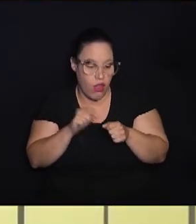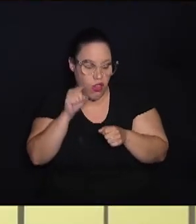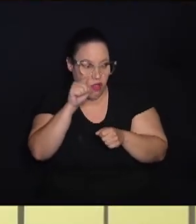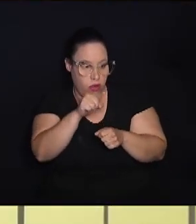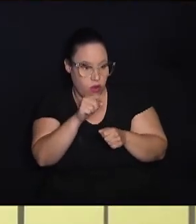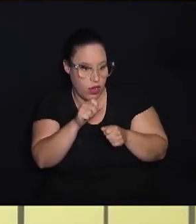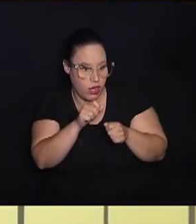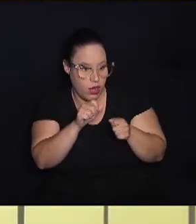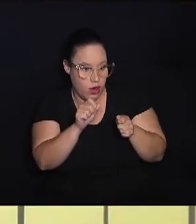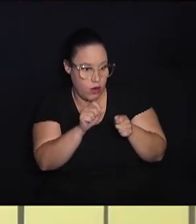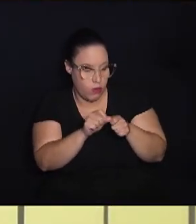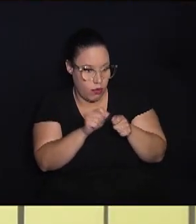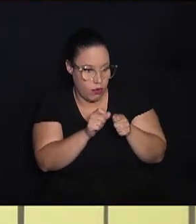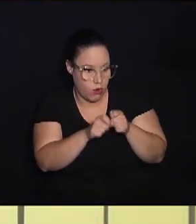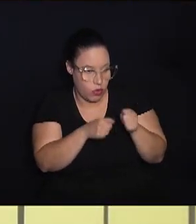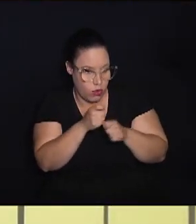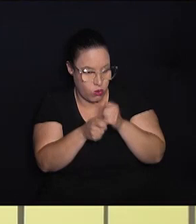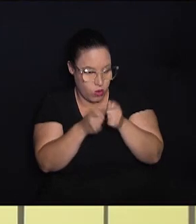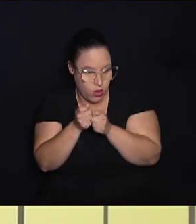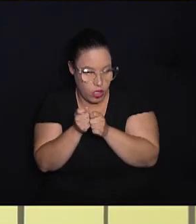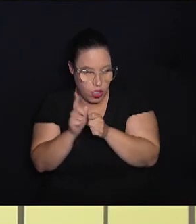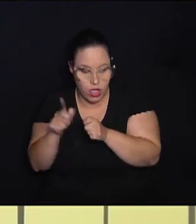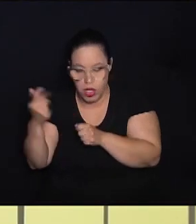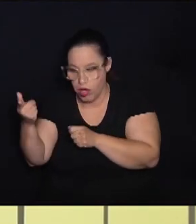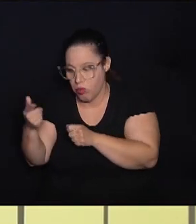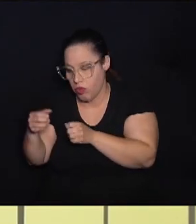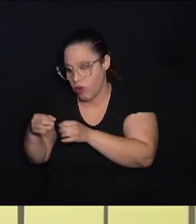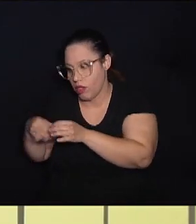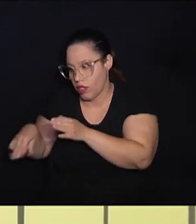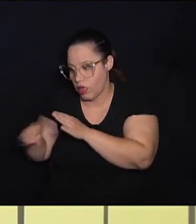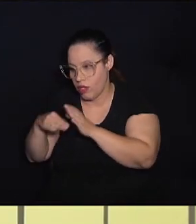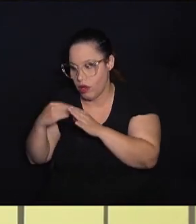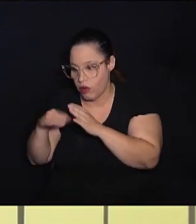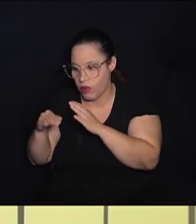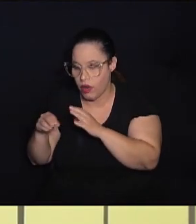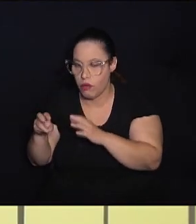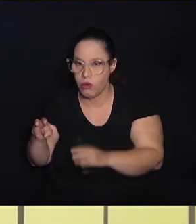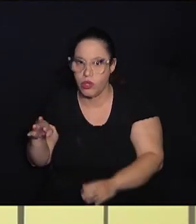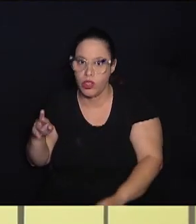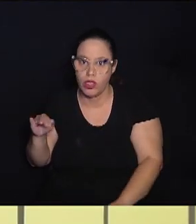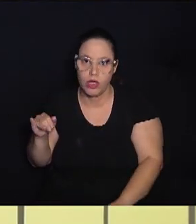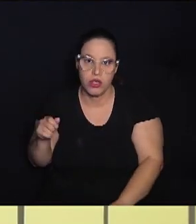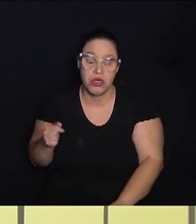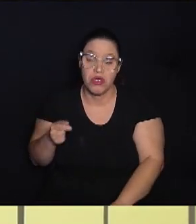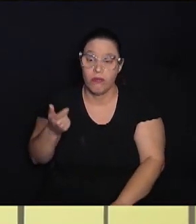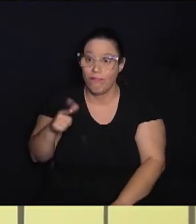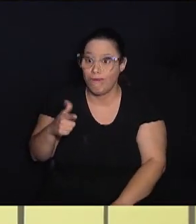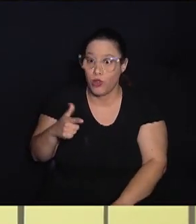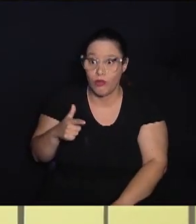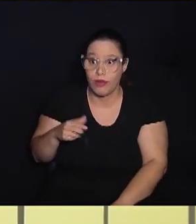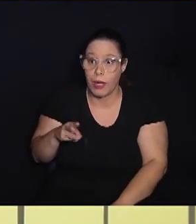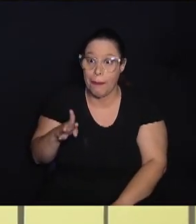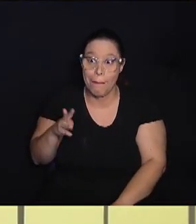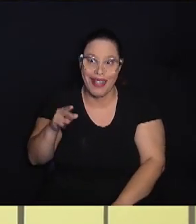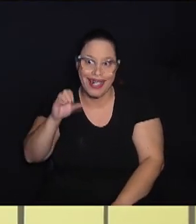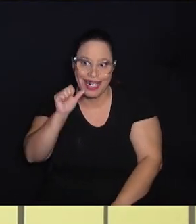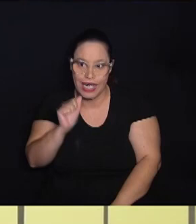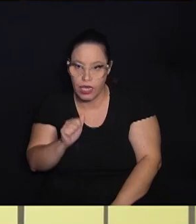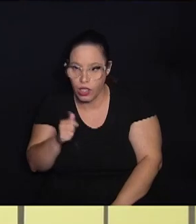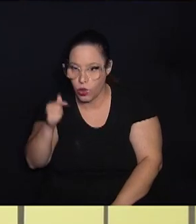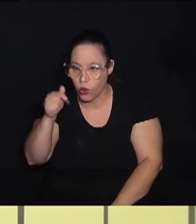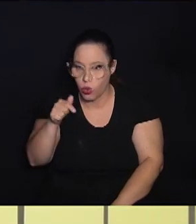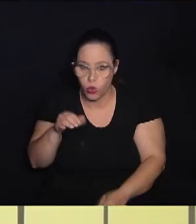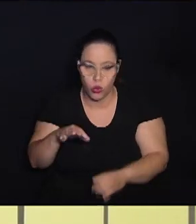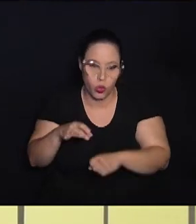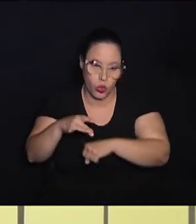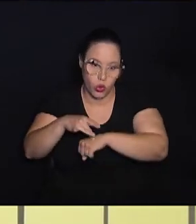para todas as livrarias do Brasil Para Todas As bancas do Brasil não tem banca hoje as livrarias não existem mais tantas físicas